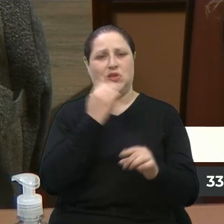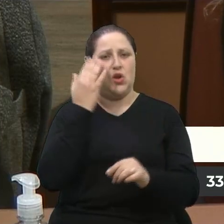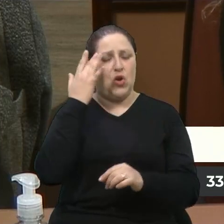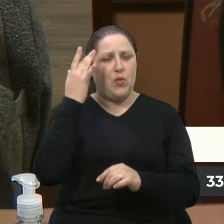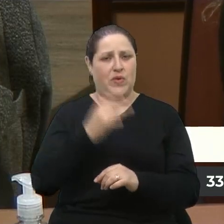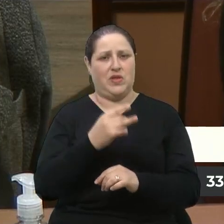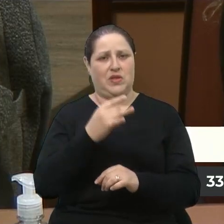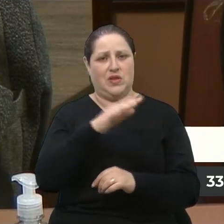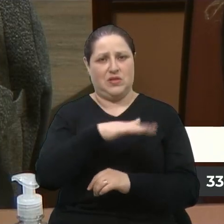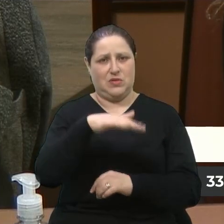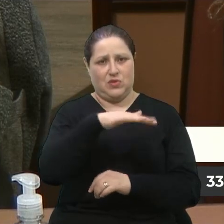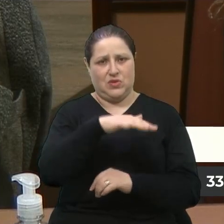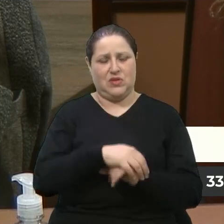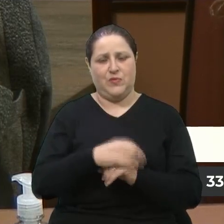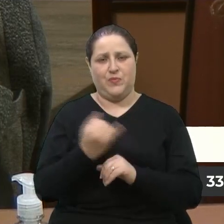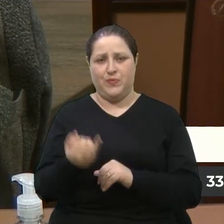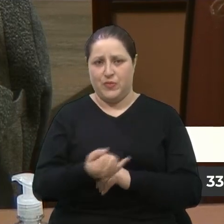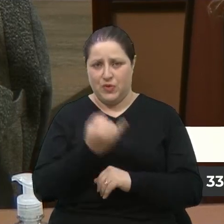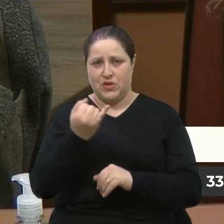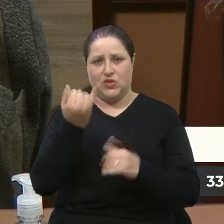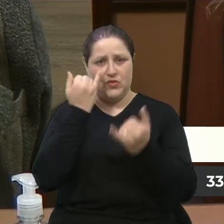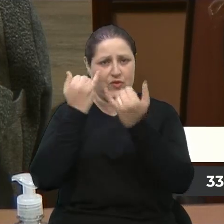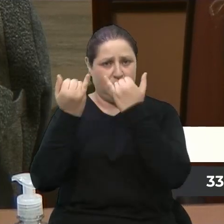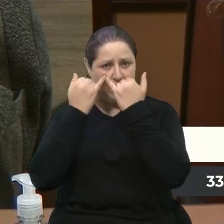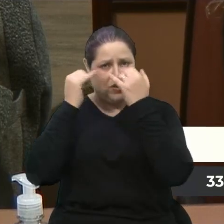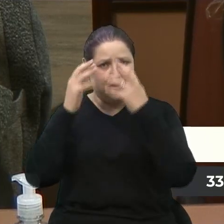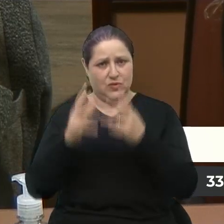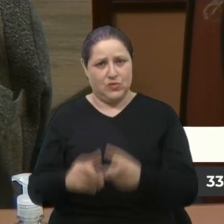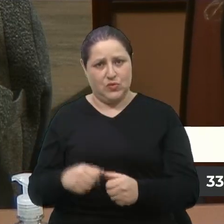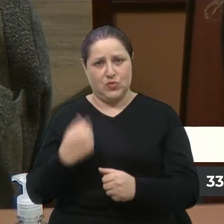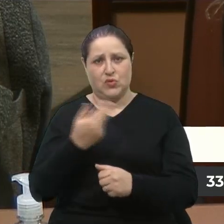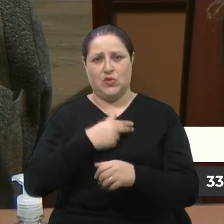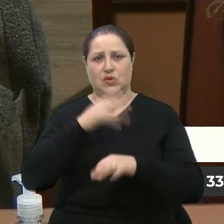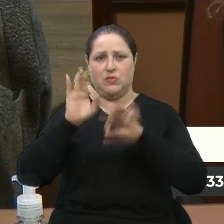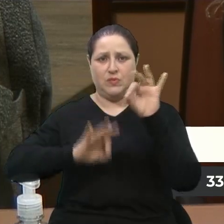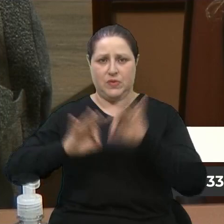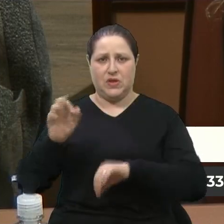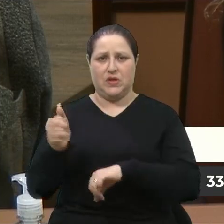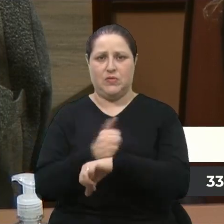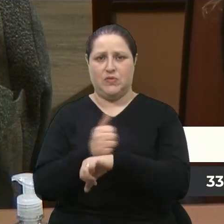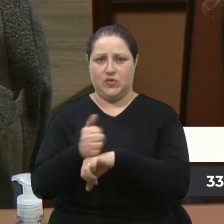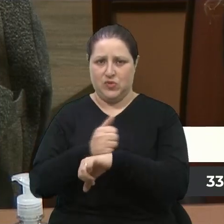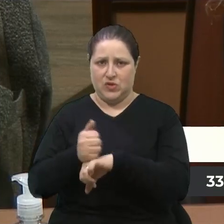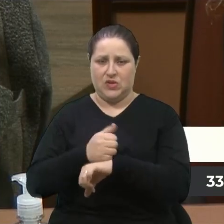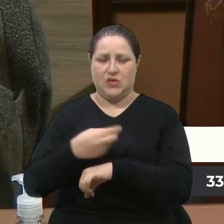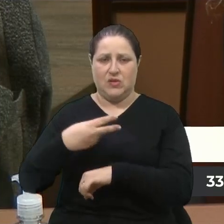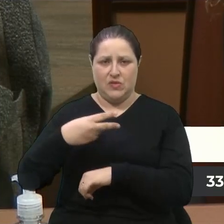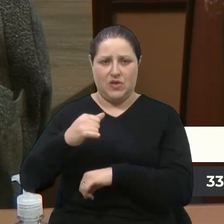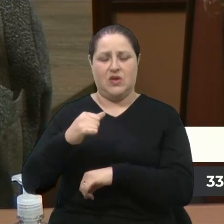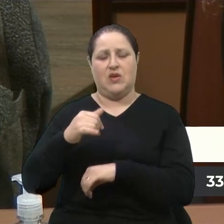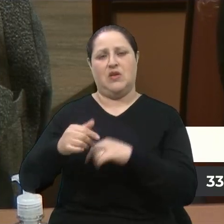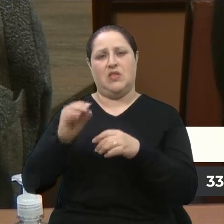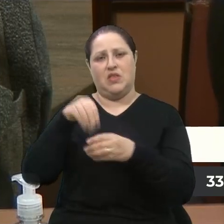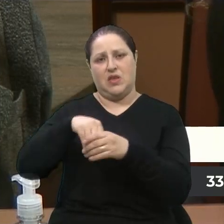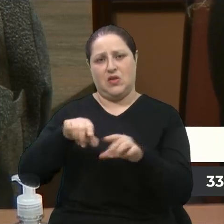muito importante todas essas informações e a gente preparar os profissionais, né, que estarão em sala de aula,